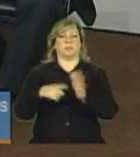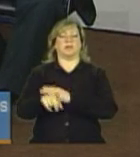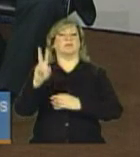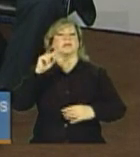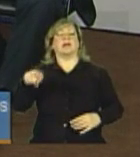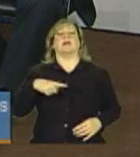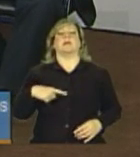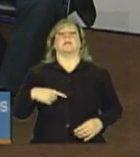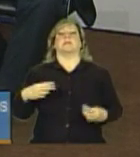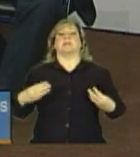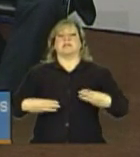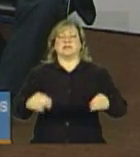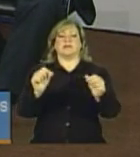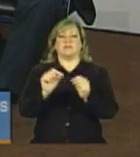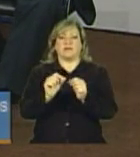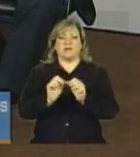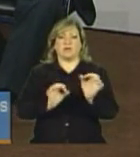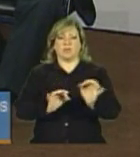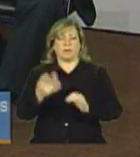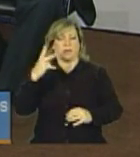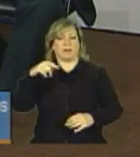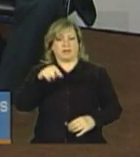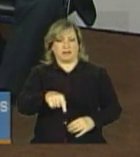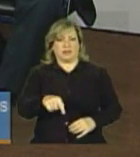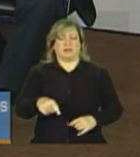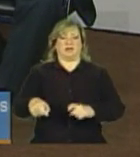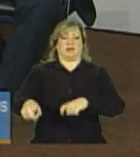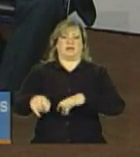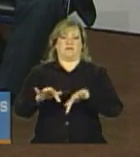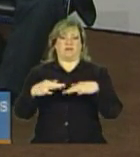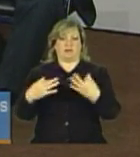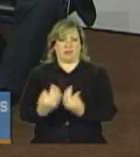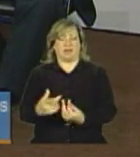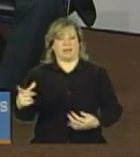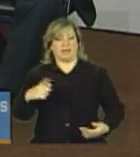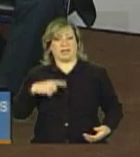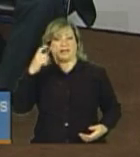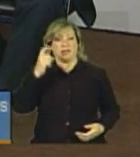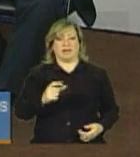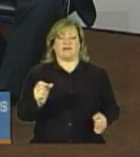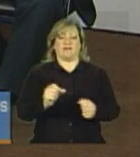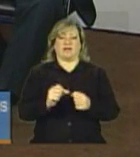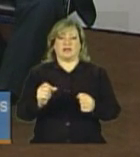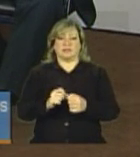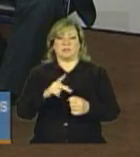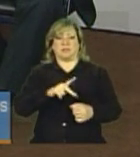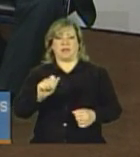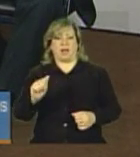e organizações da agricultura familiar que têm interesse em acessar ou qualificar o seu acesso ao PA?